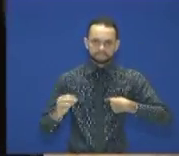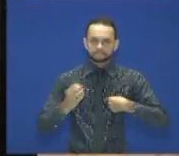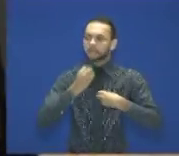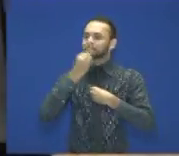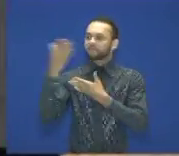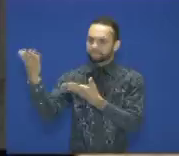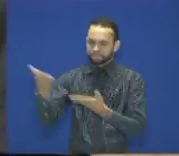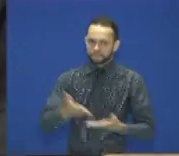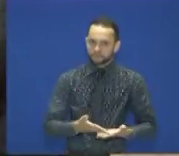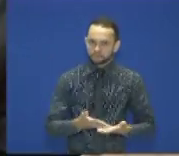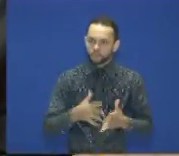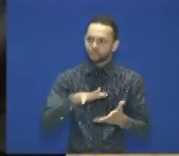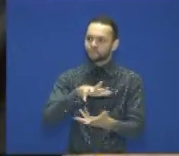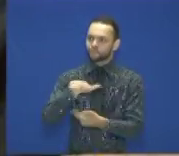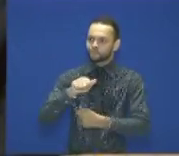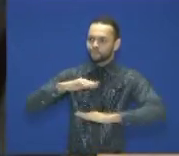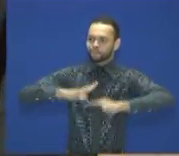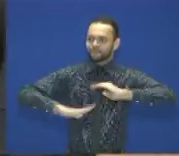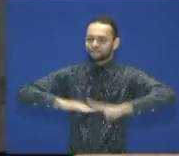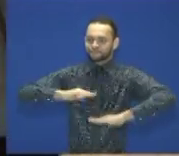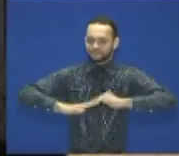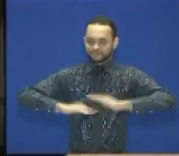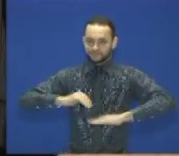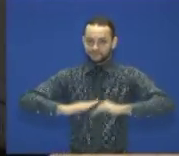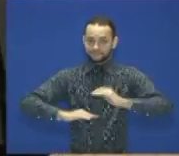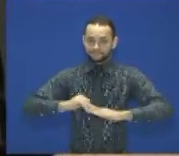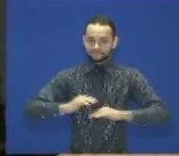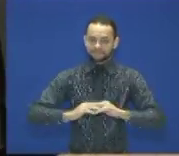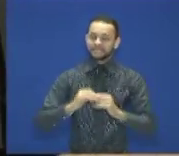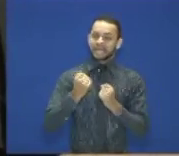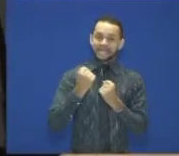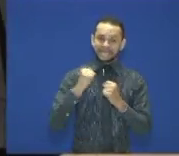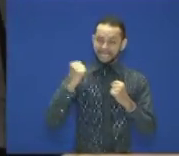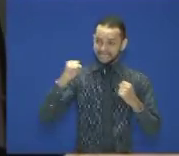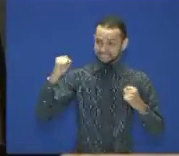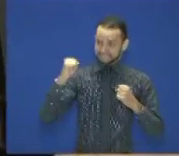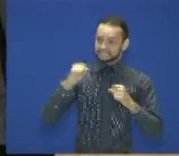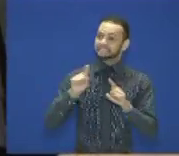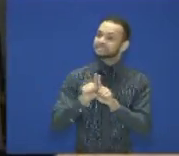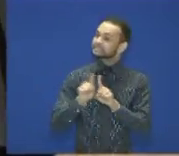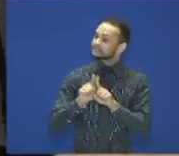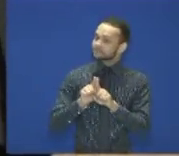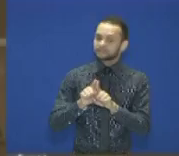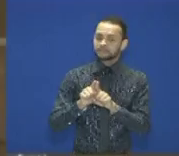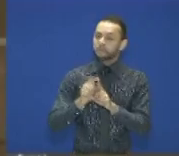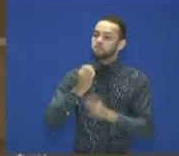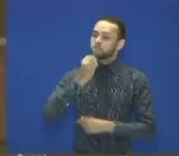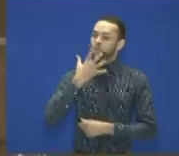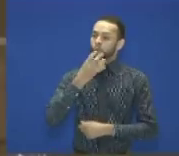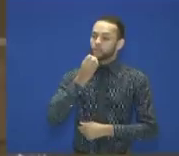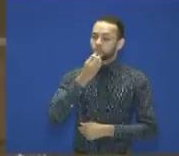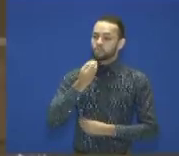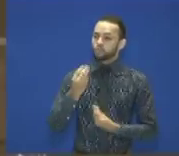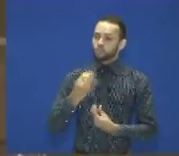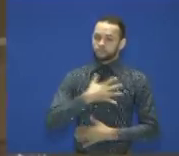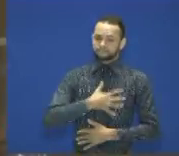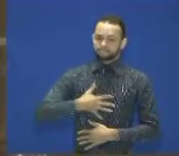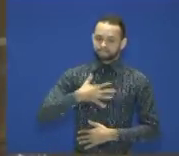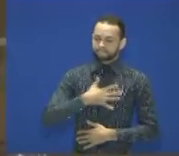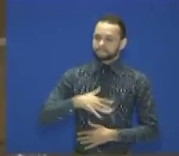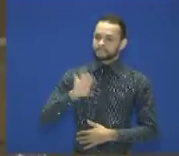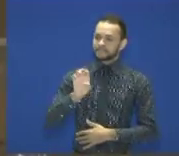ao mundo profissional e um grande e saudoso, já muito saudoso, abraço da